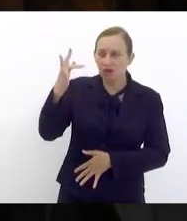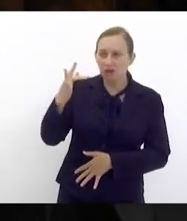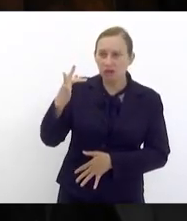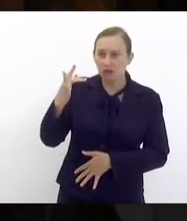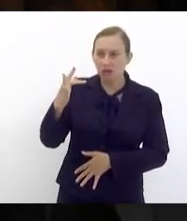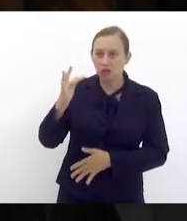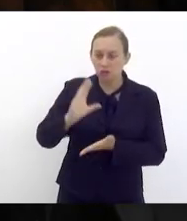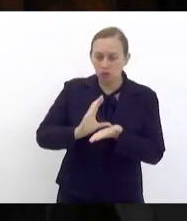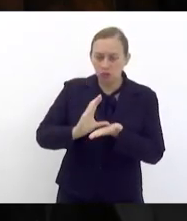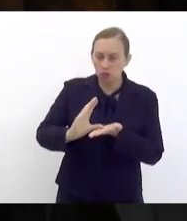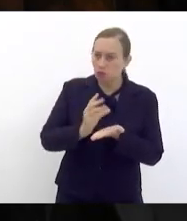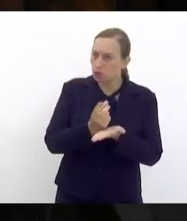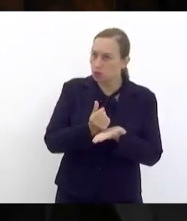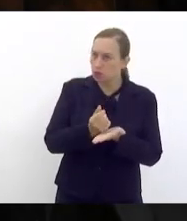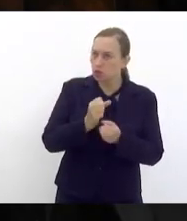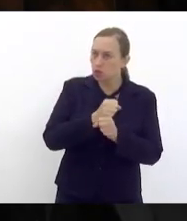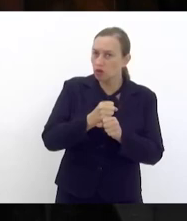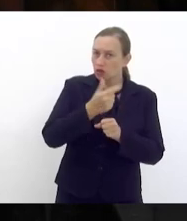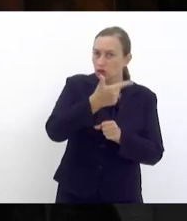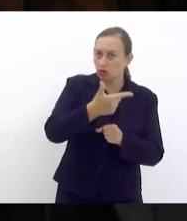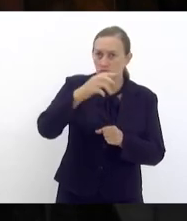de